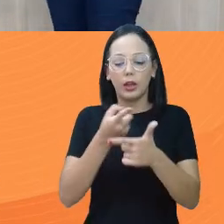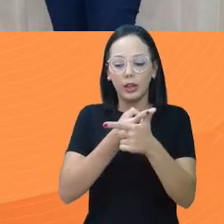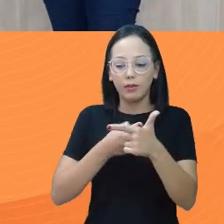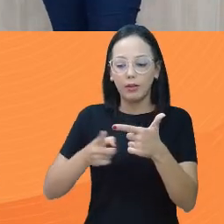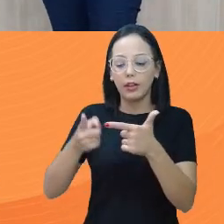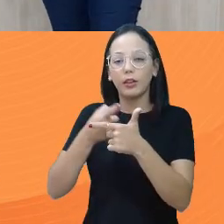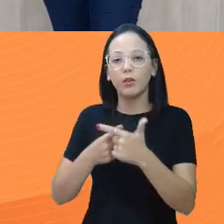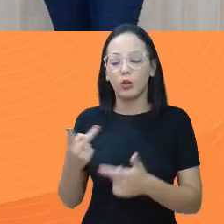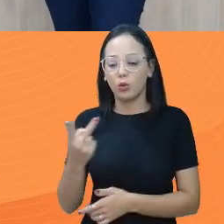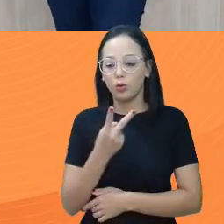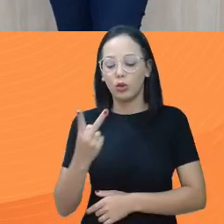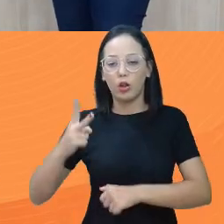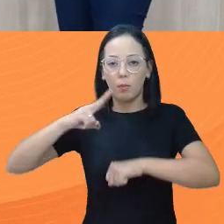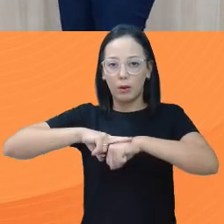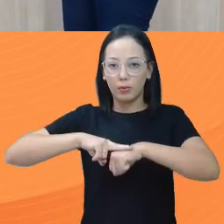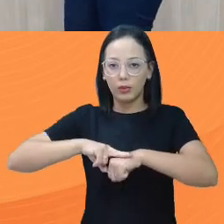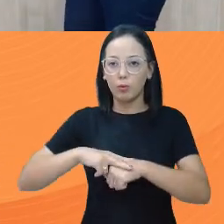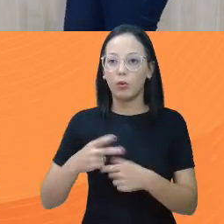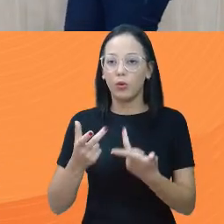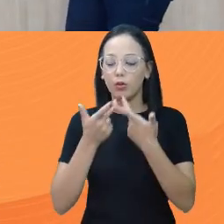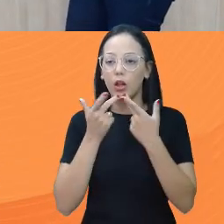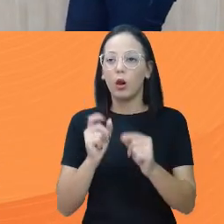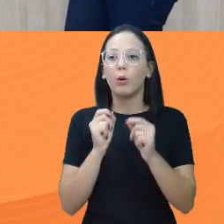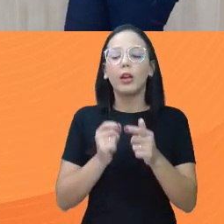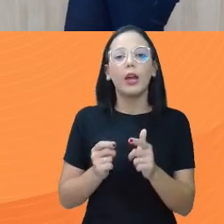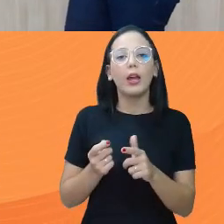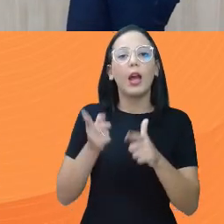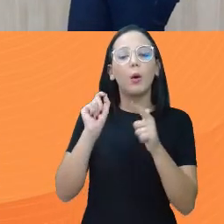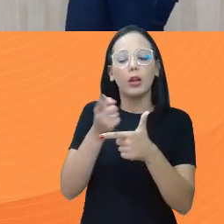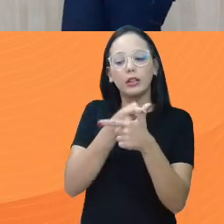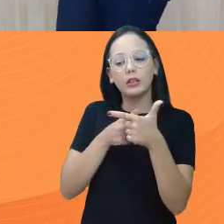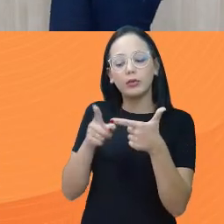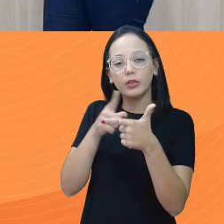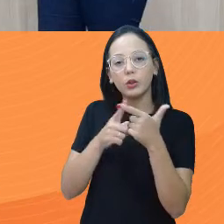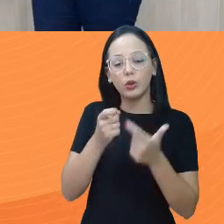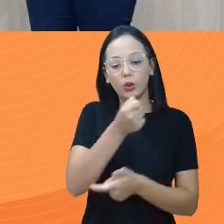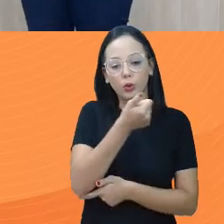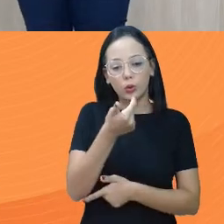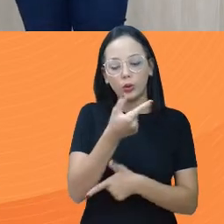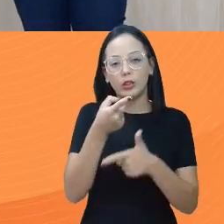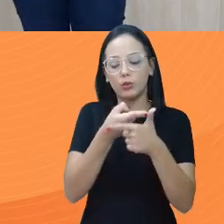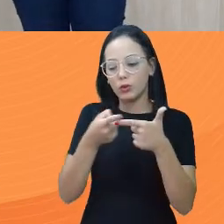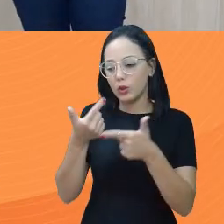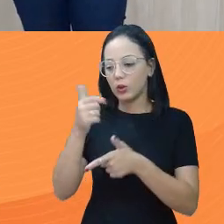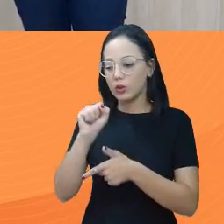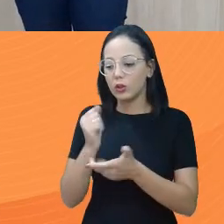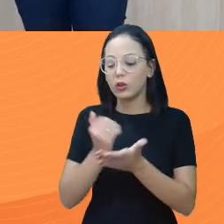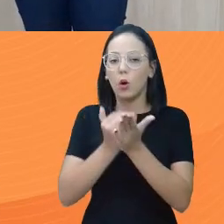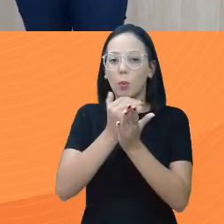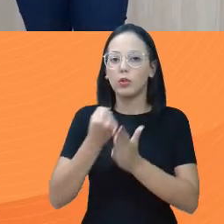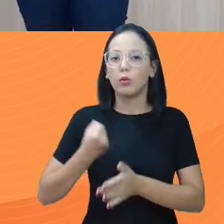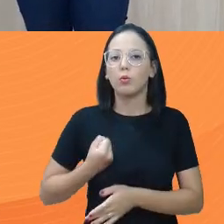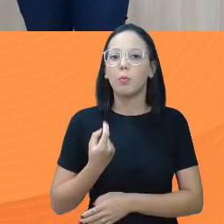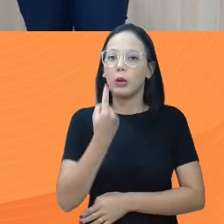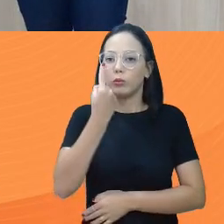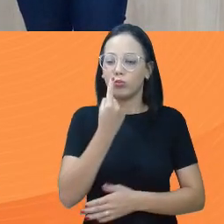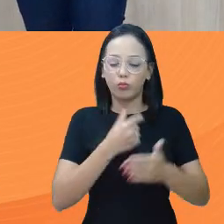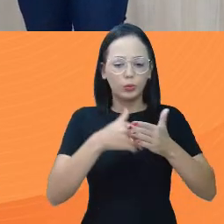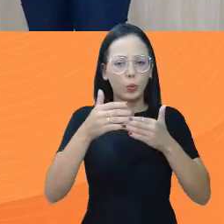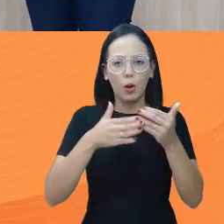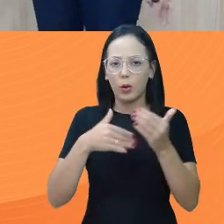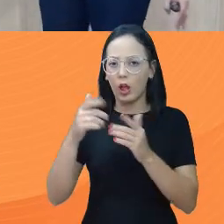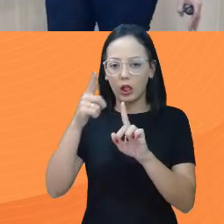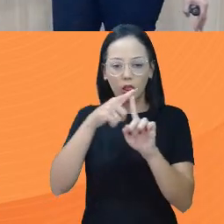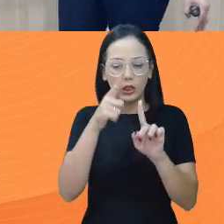ao mesmo tempo. Listamos aqui quem são os divisores do 12 e do 18, né? Começamos com o número 1 para qualquer